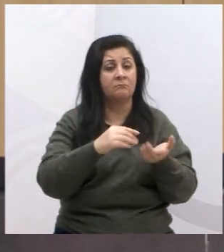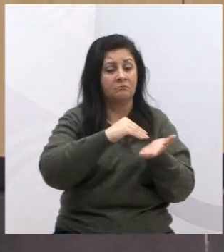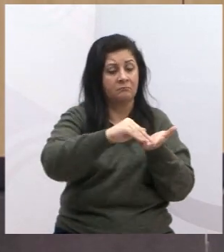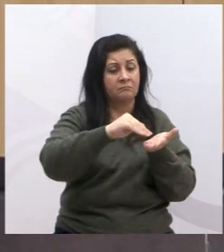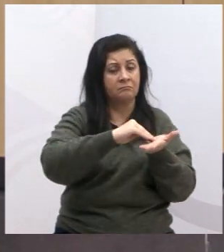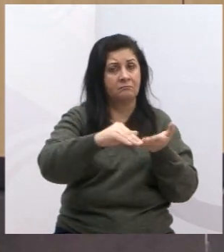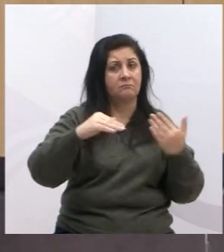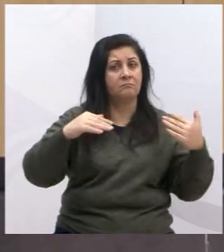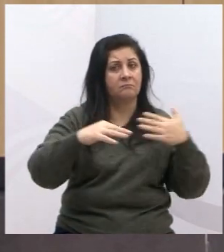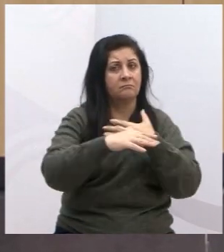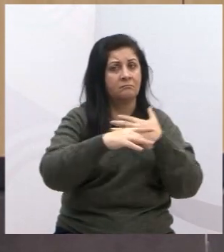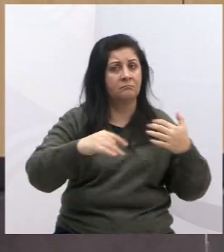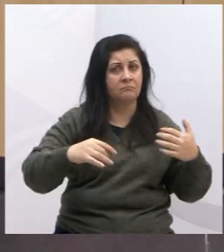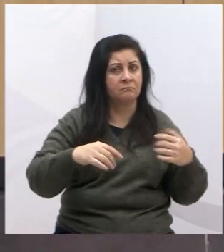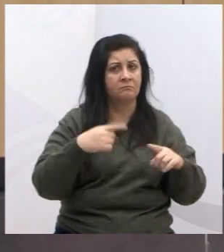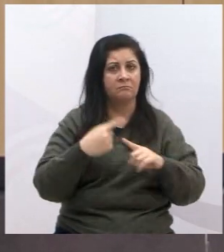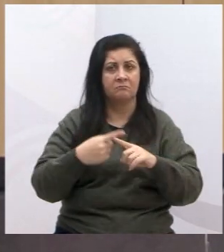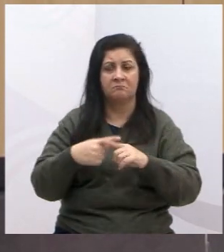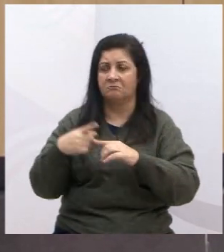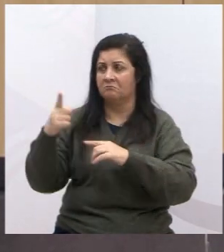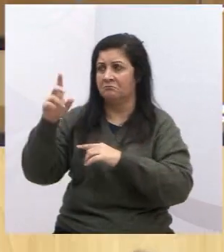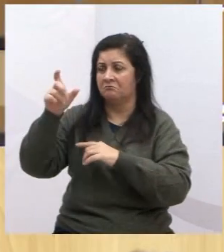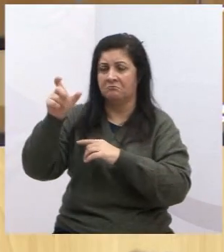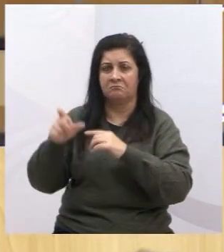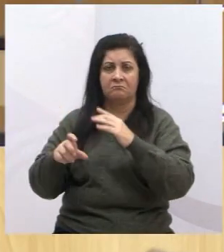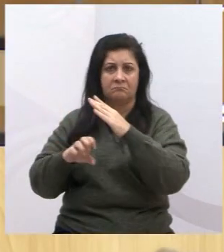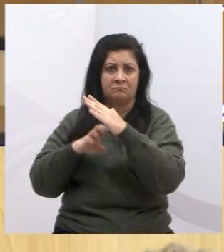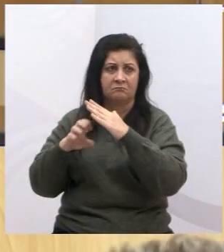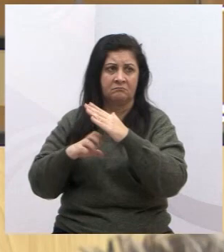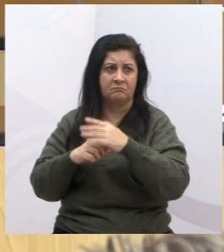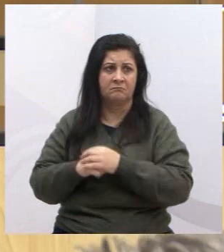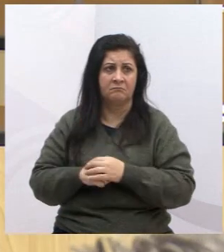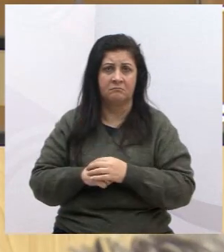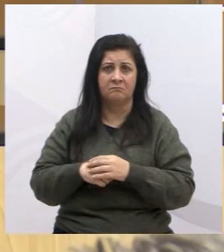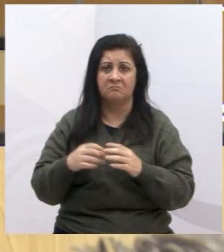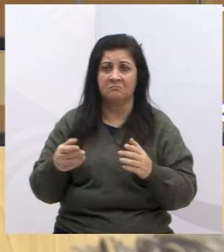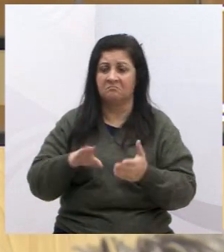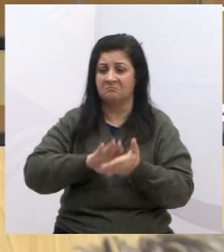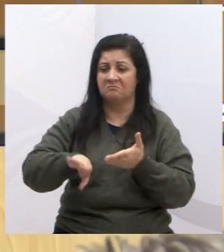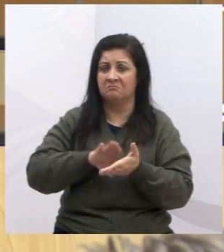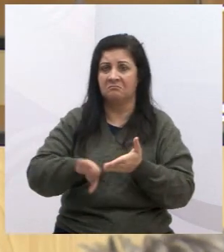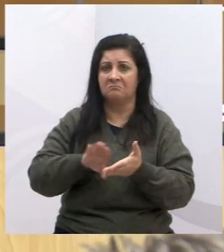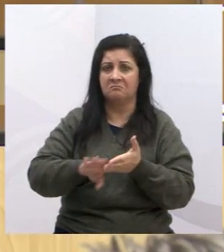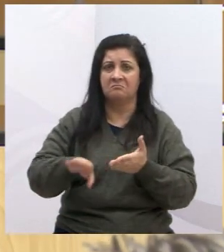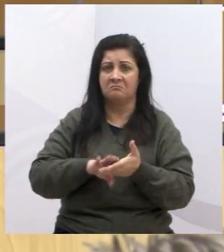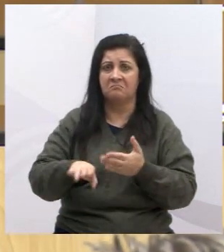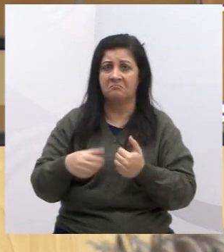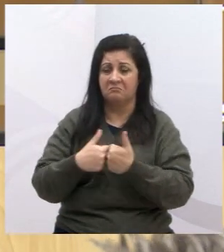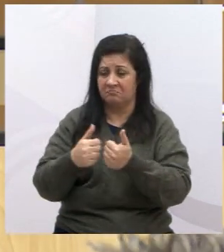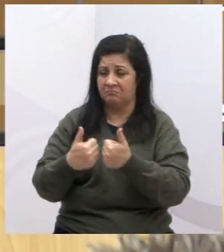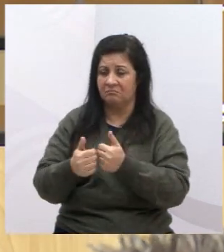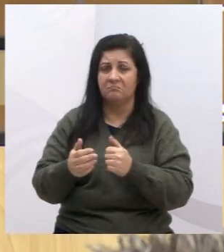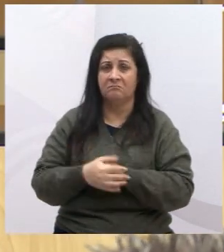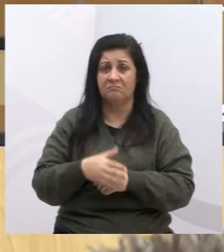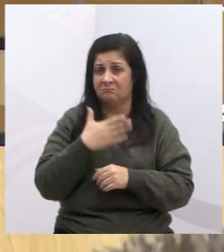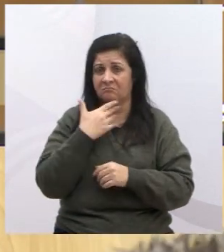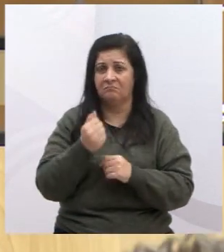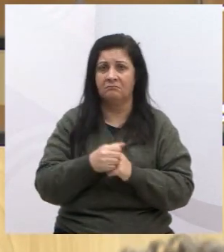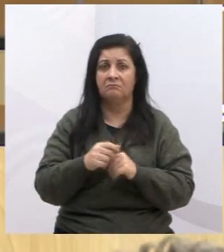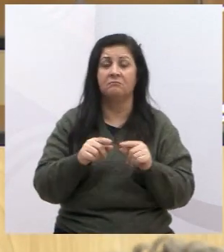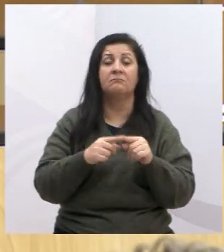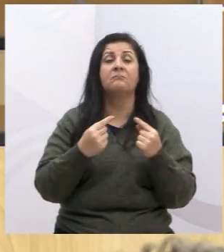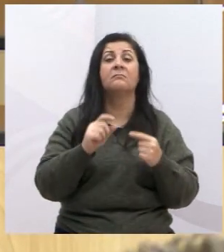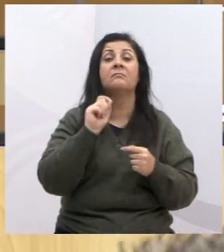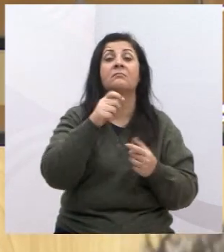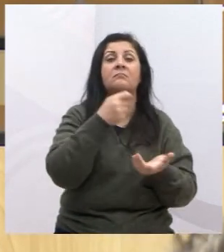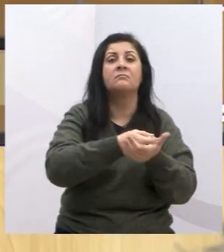cidade, né? Porque o empresário, se ele puder tirar todos os carros da rua, para ele hoje está favorável. Então é assim, existe um mecanismo que cobra